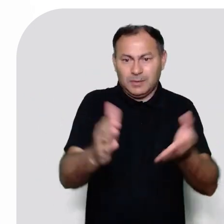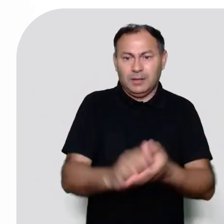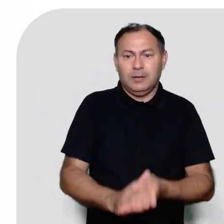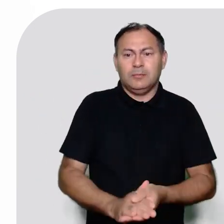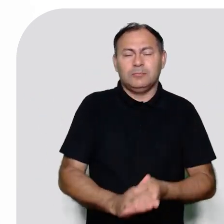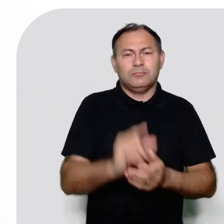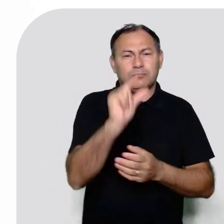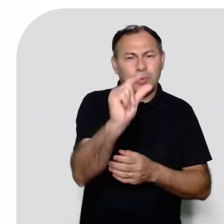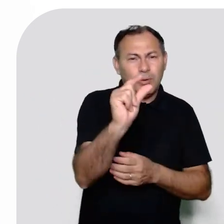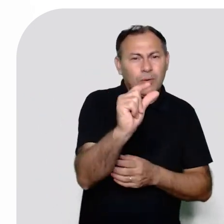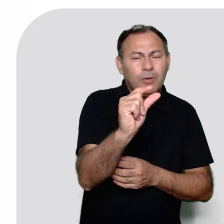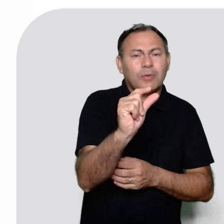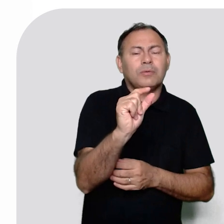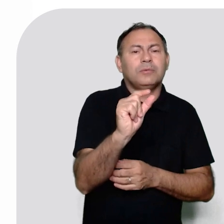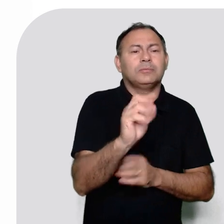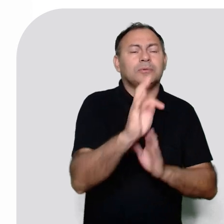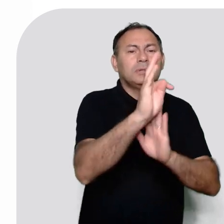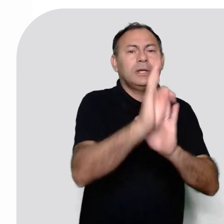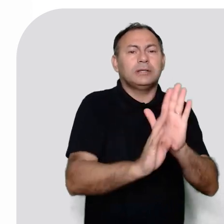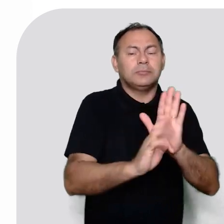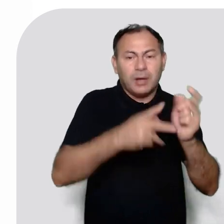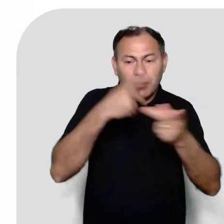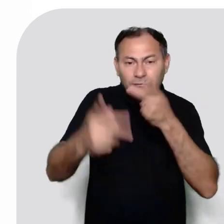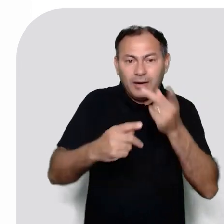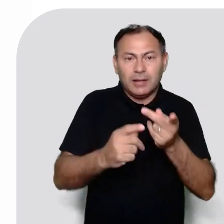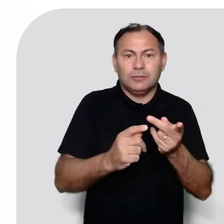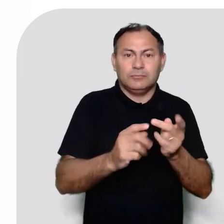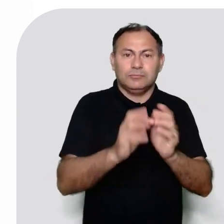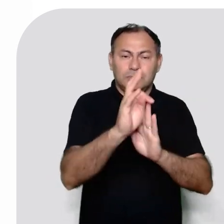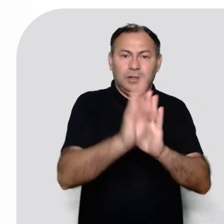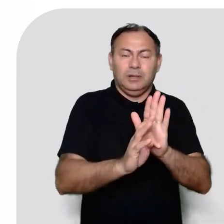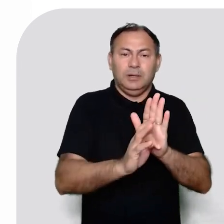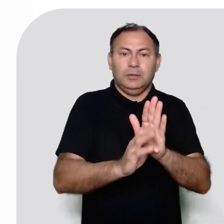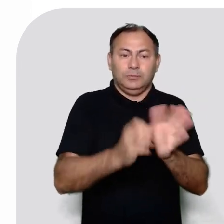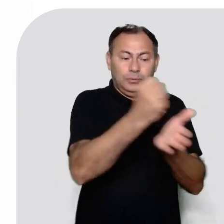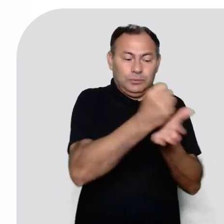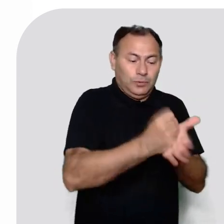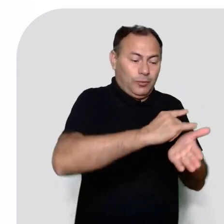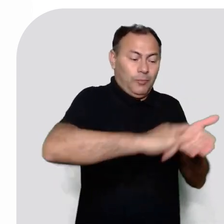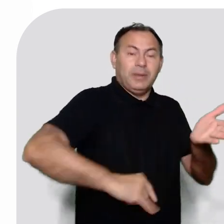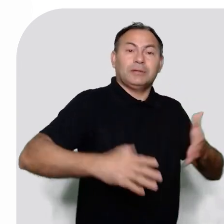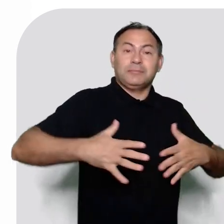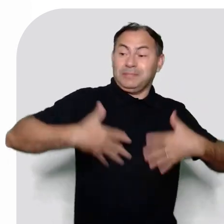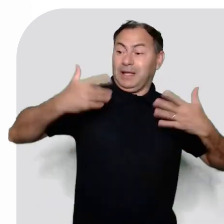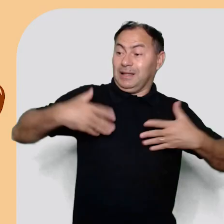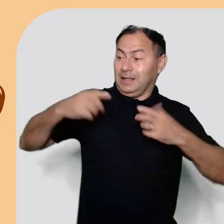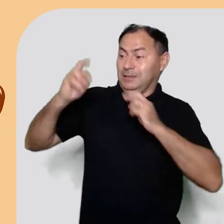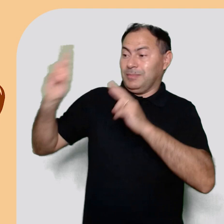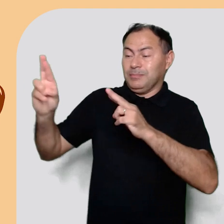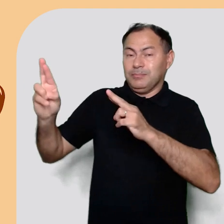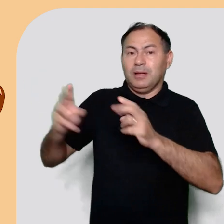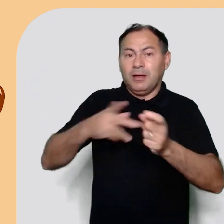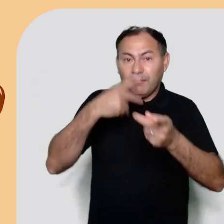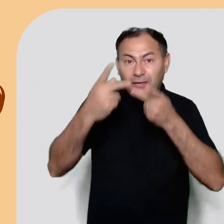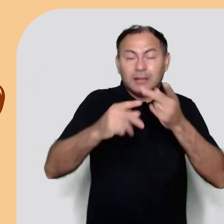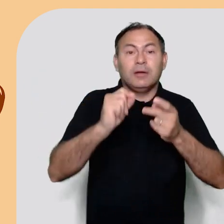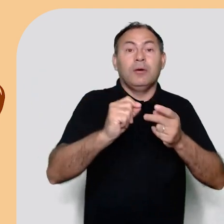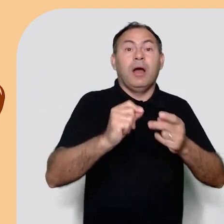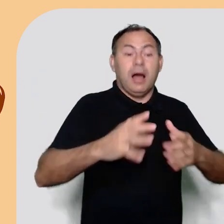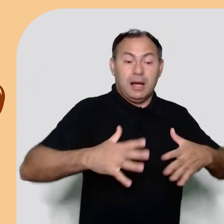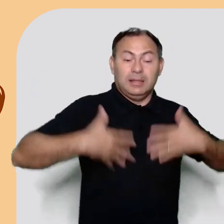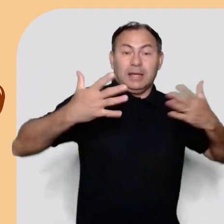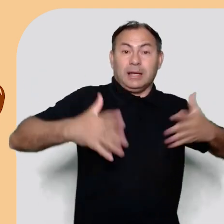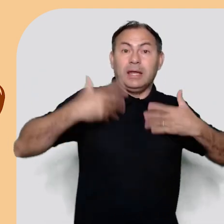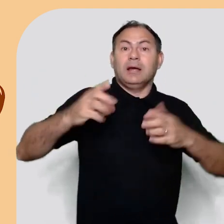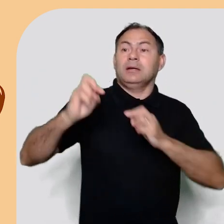um pedacinho do que fala uma parte da Gaudium et Spes, que diz assim: as